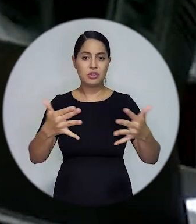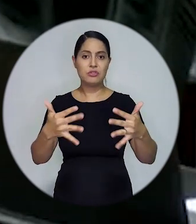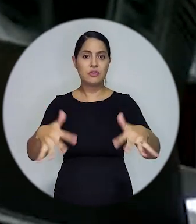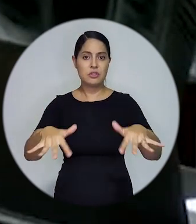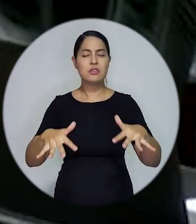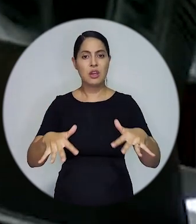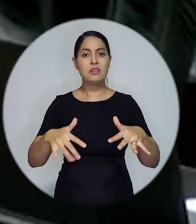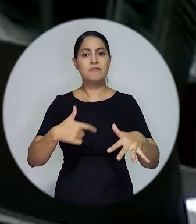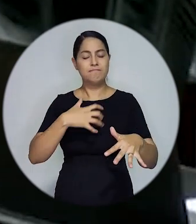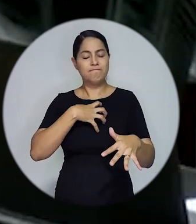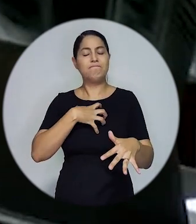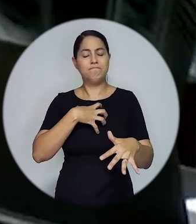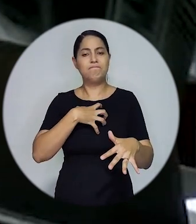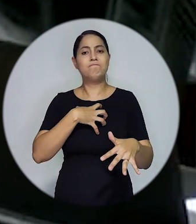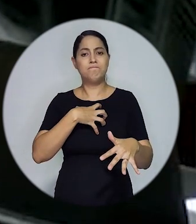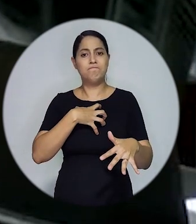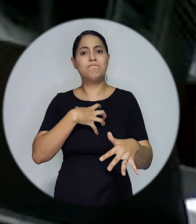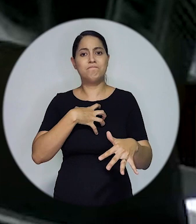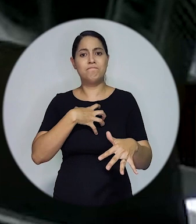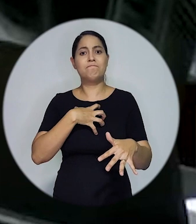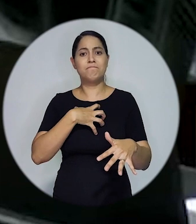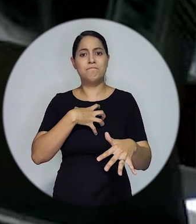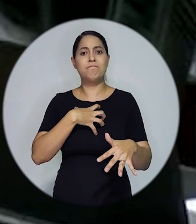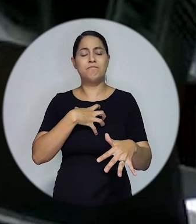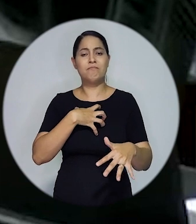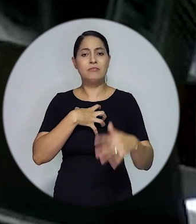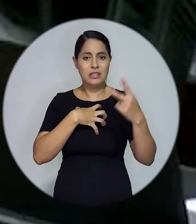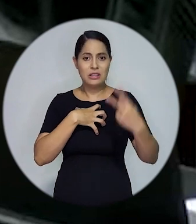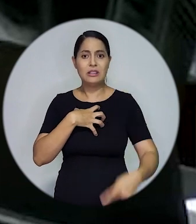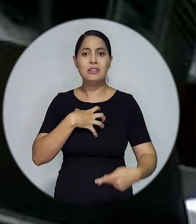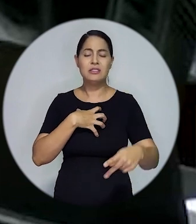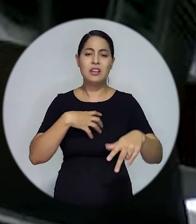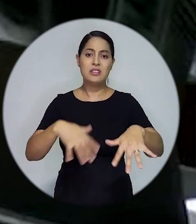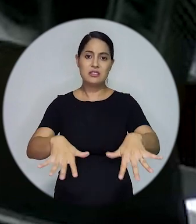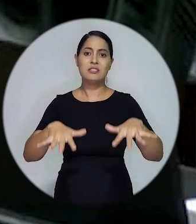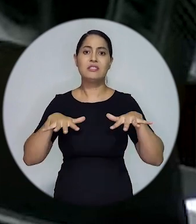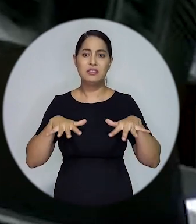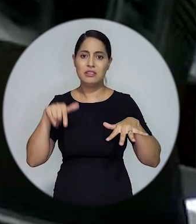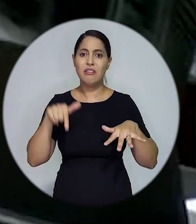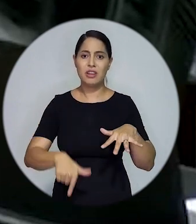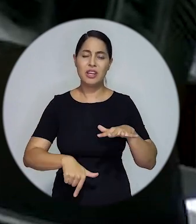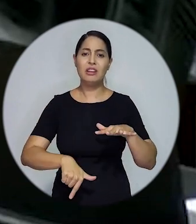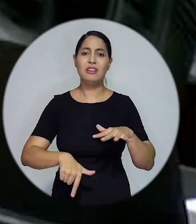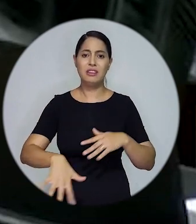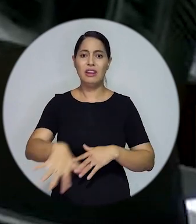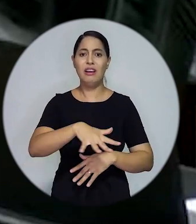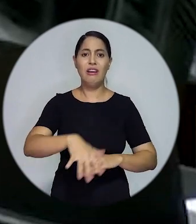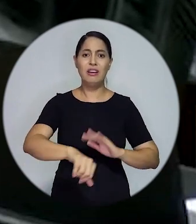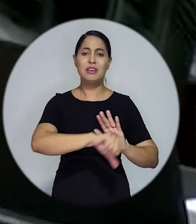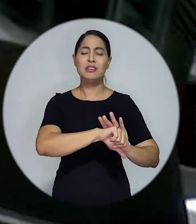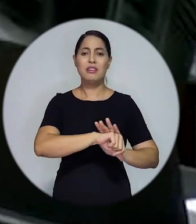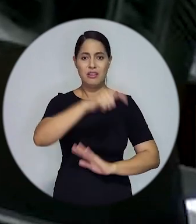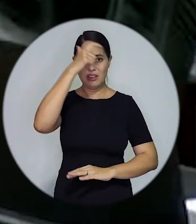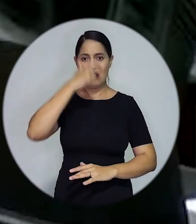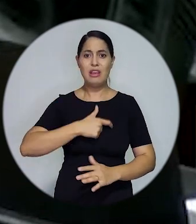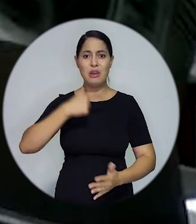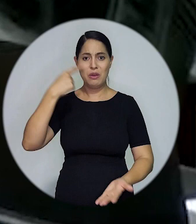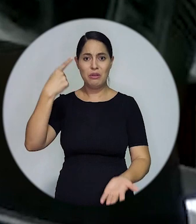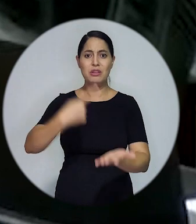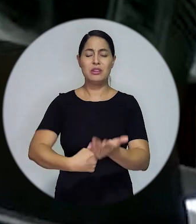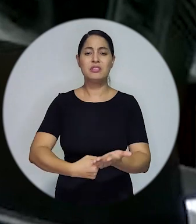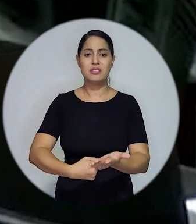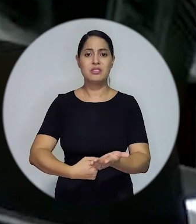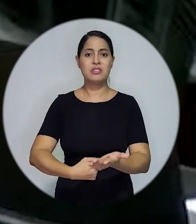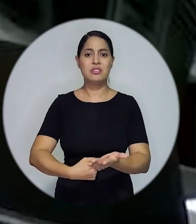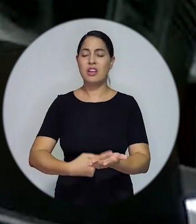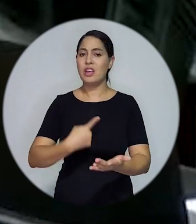e quero assumir perante os meus pares desta colhendo da Câmara Criminal